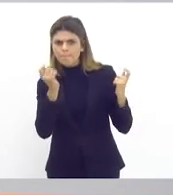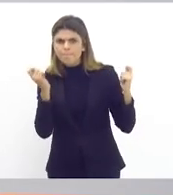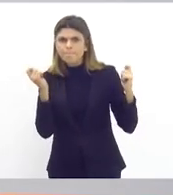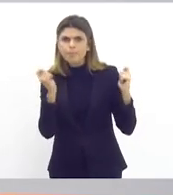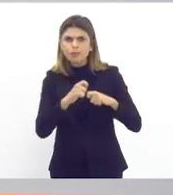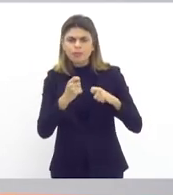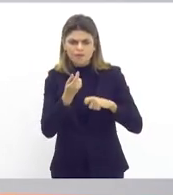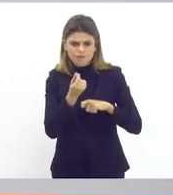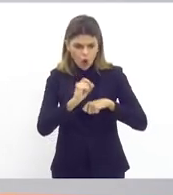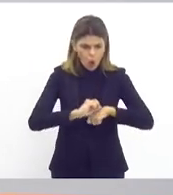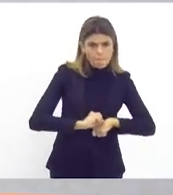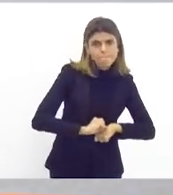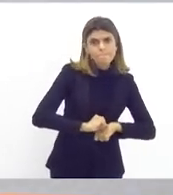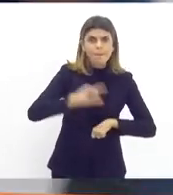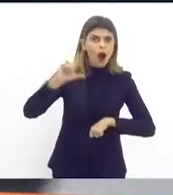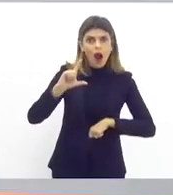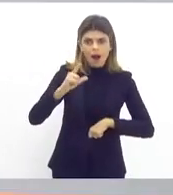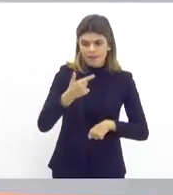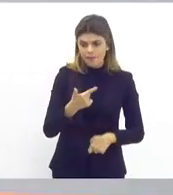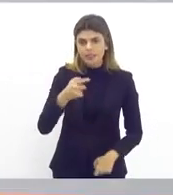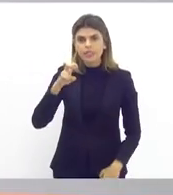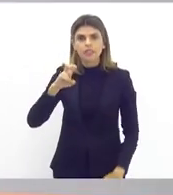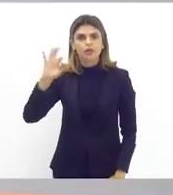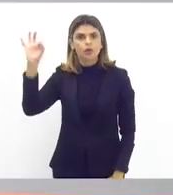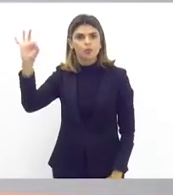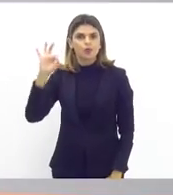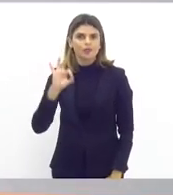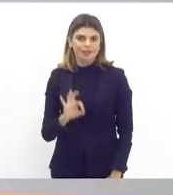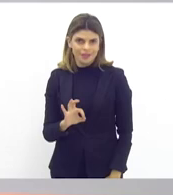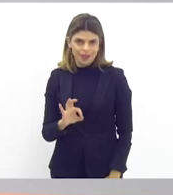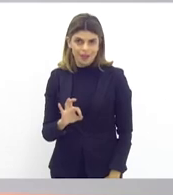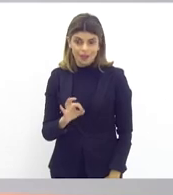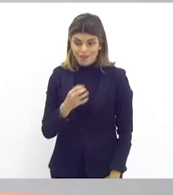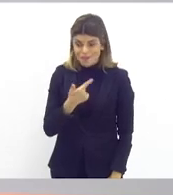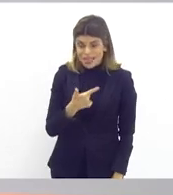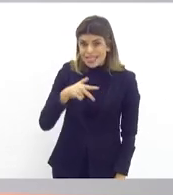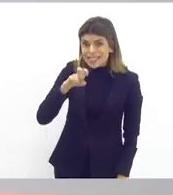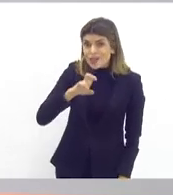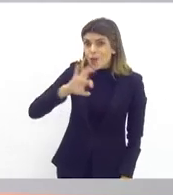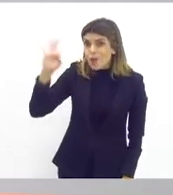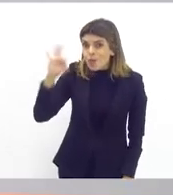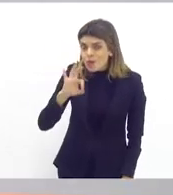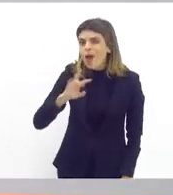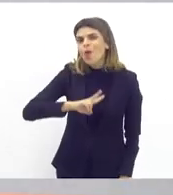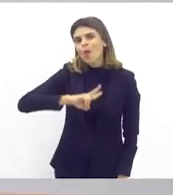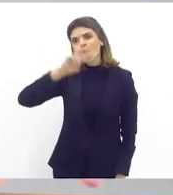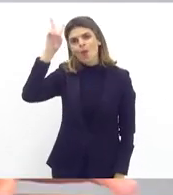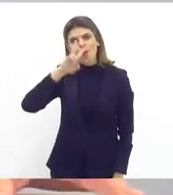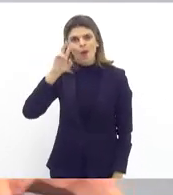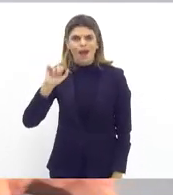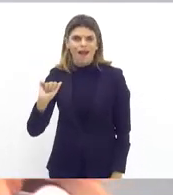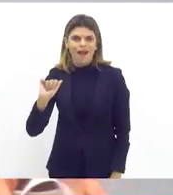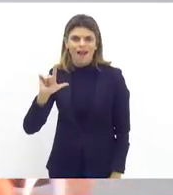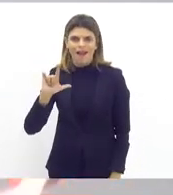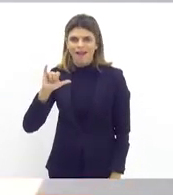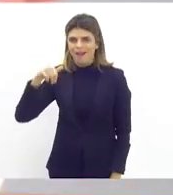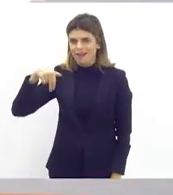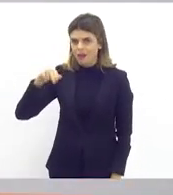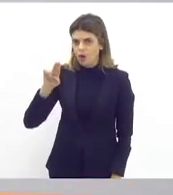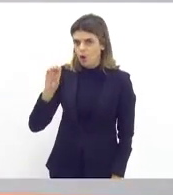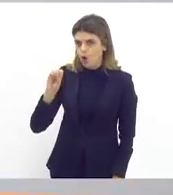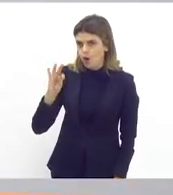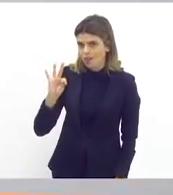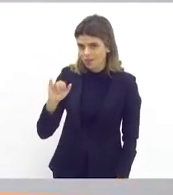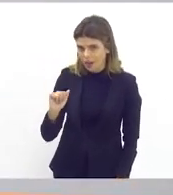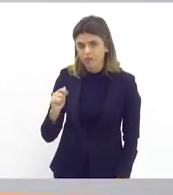salto de 25%, de uma alíquota de 25% do IVA. Né? Isso aí, e